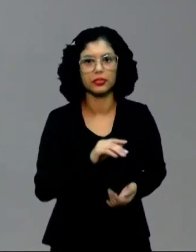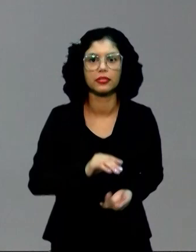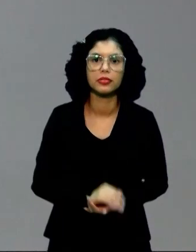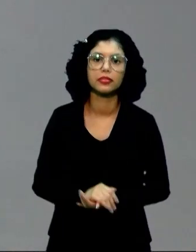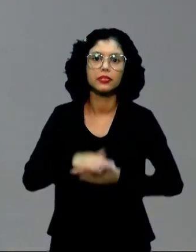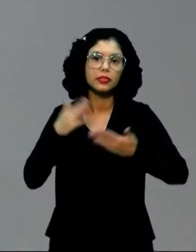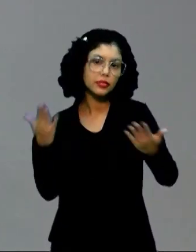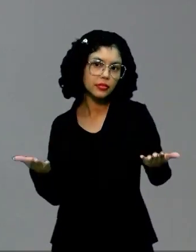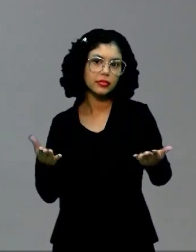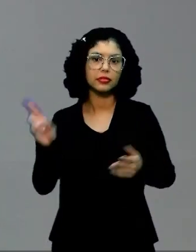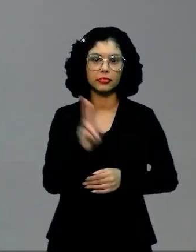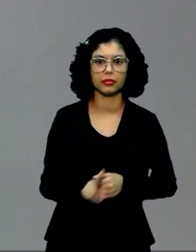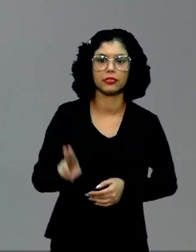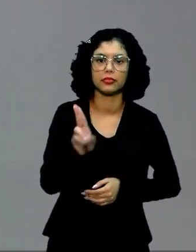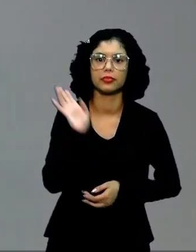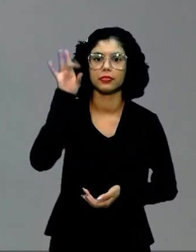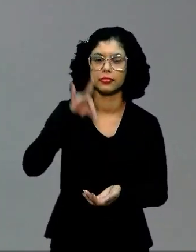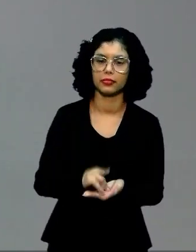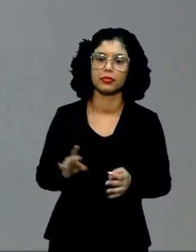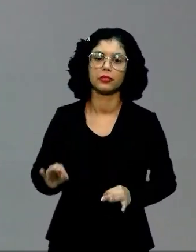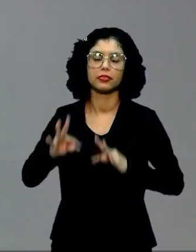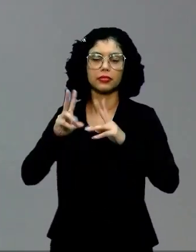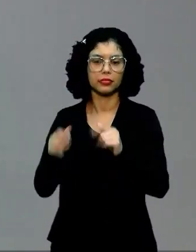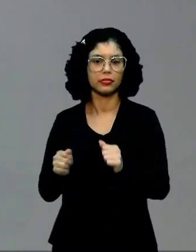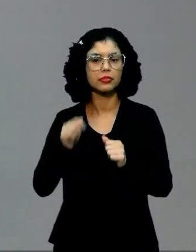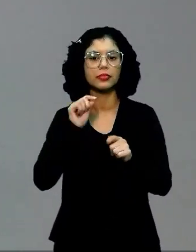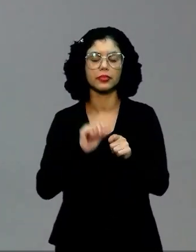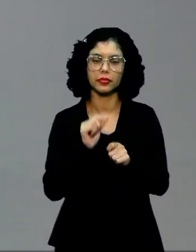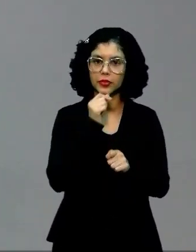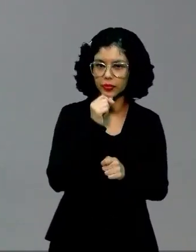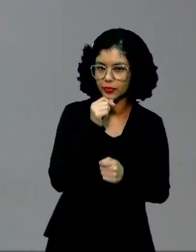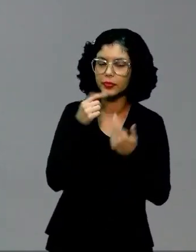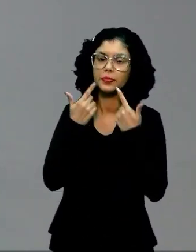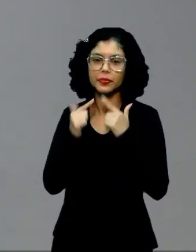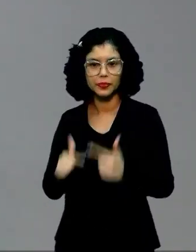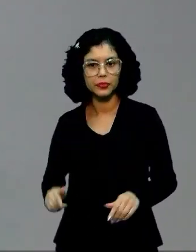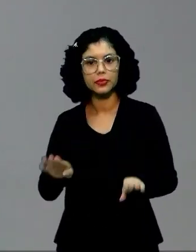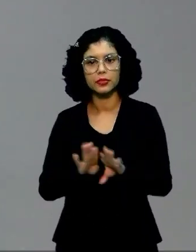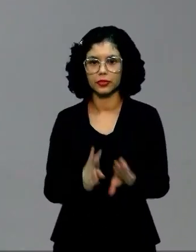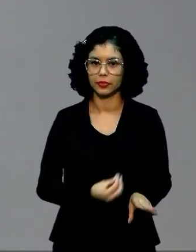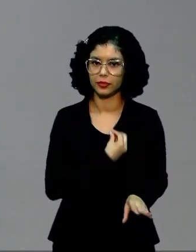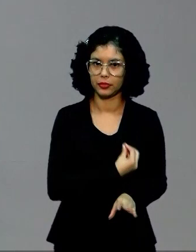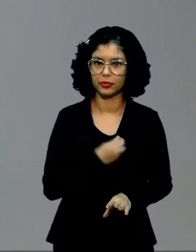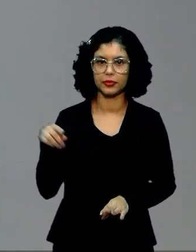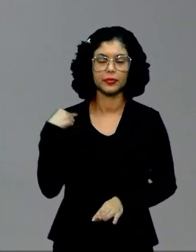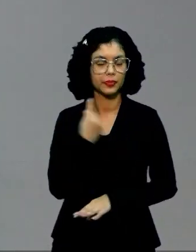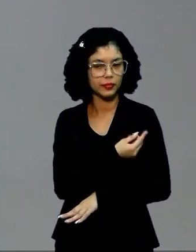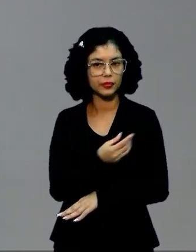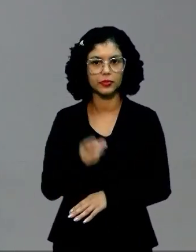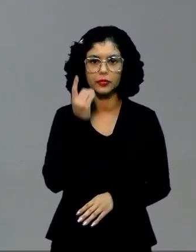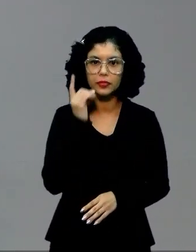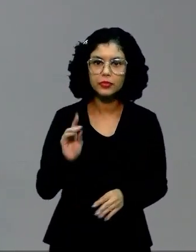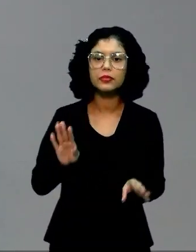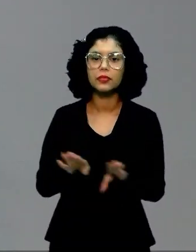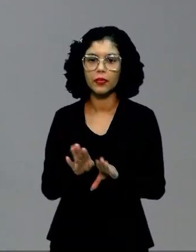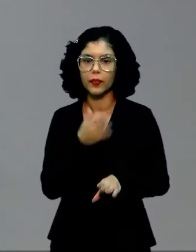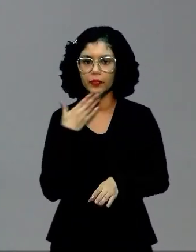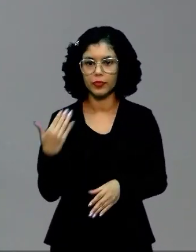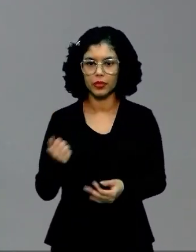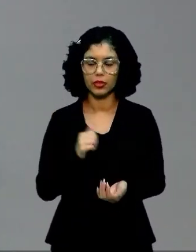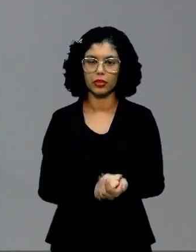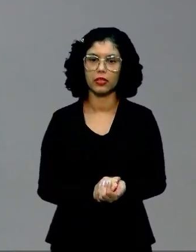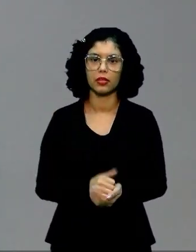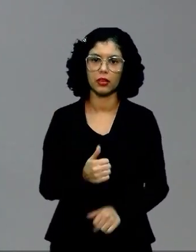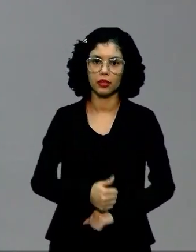difícil, mas ele usa realmente todos os recursos linguísticos presentes no nosso idioma para trazer o melhor